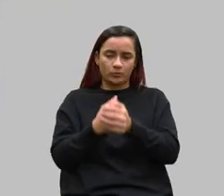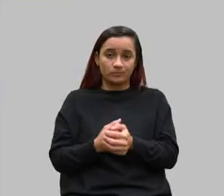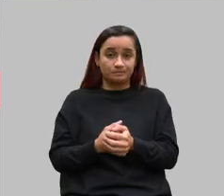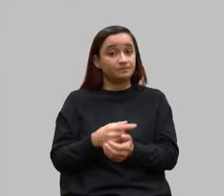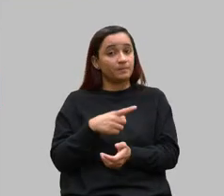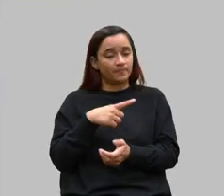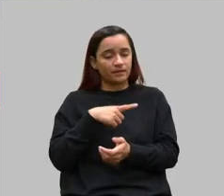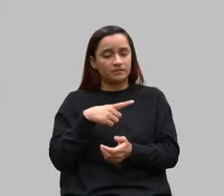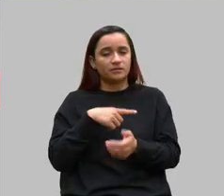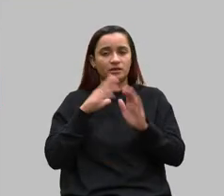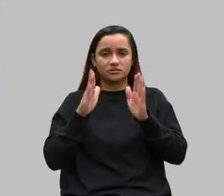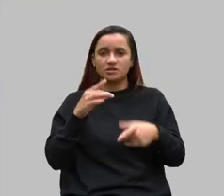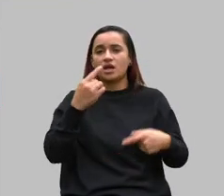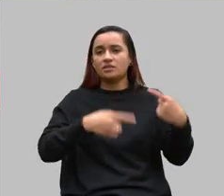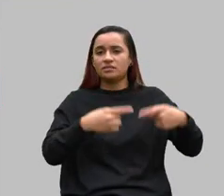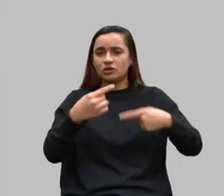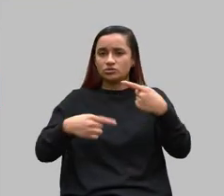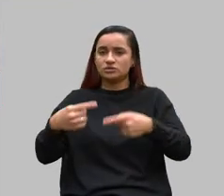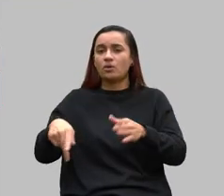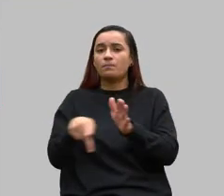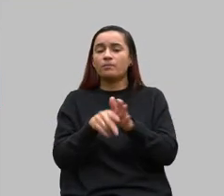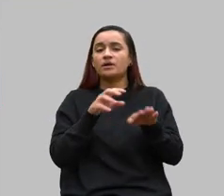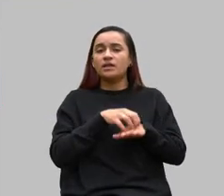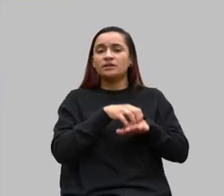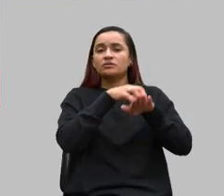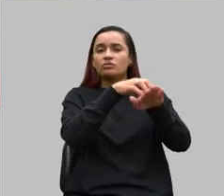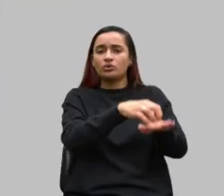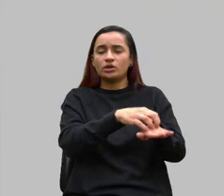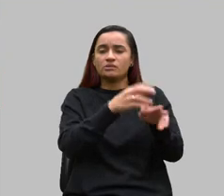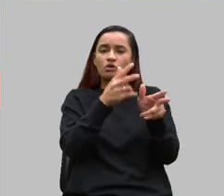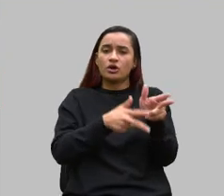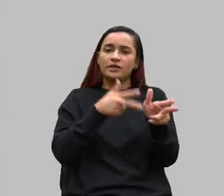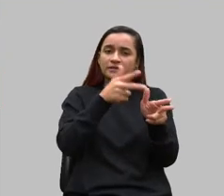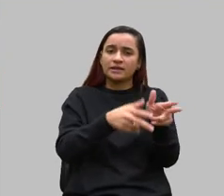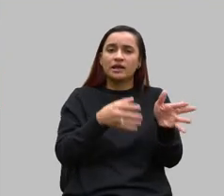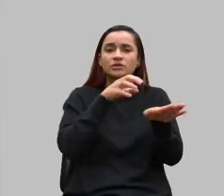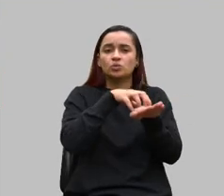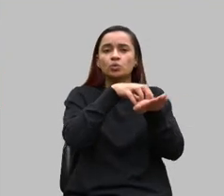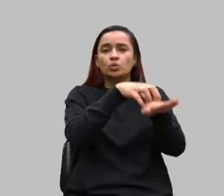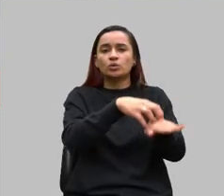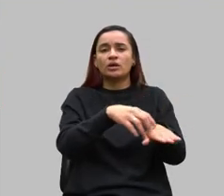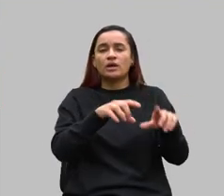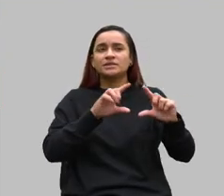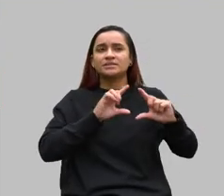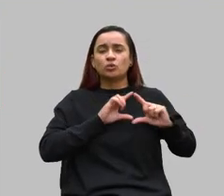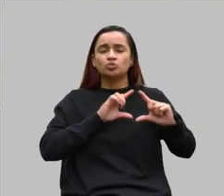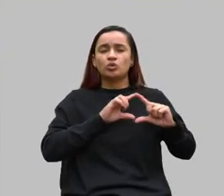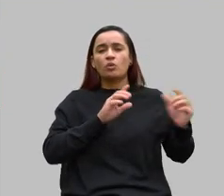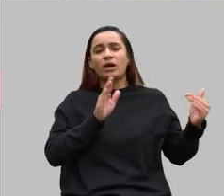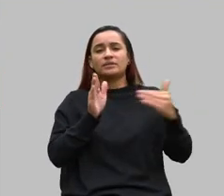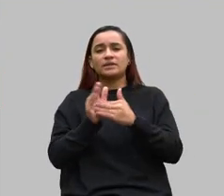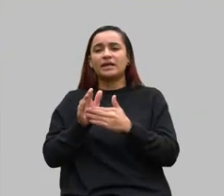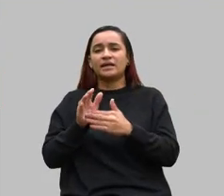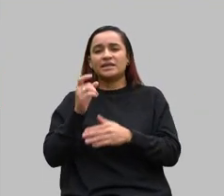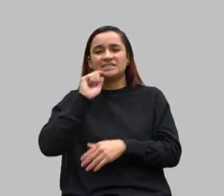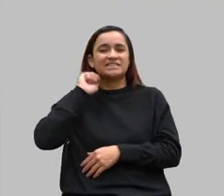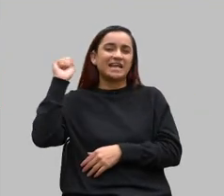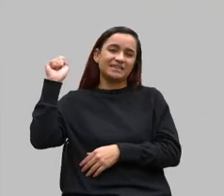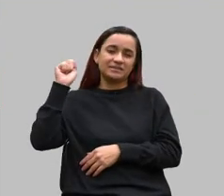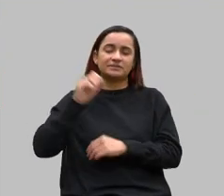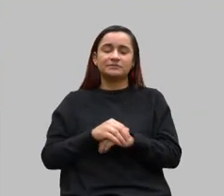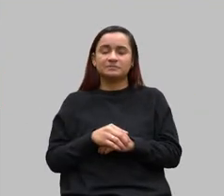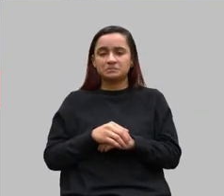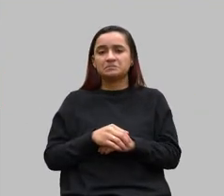de ferrovia de turismo trem que liga São João Del Rei tir dentes mas a questão dos